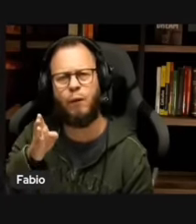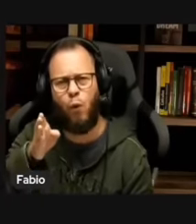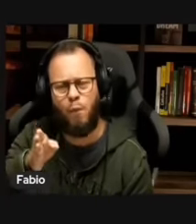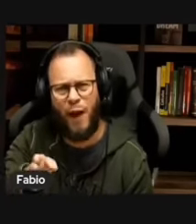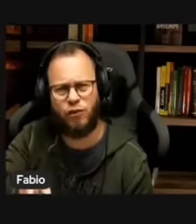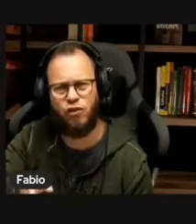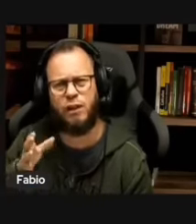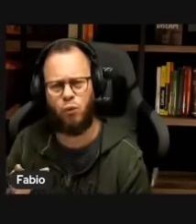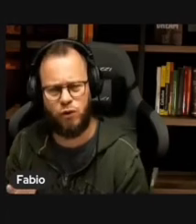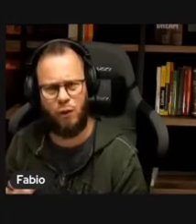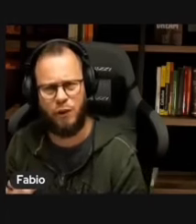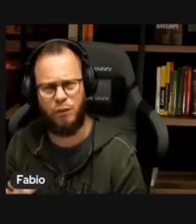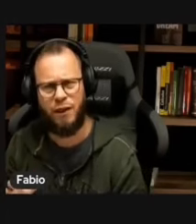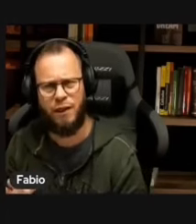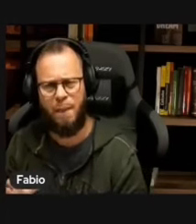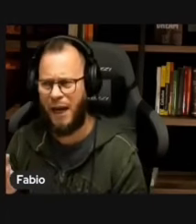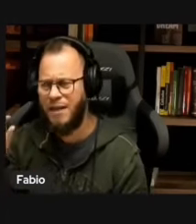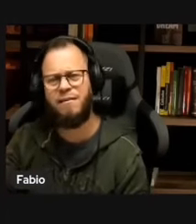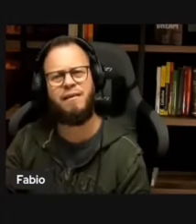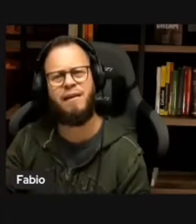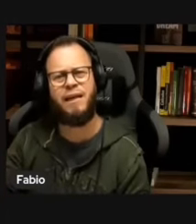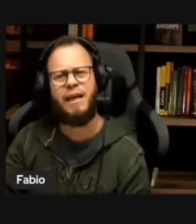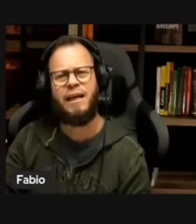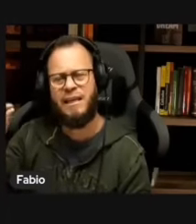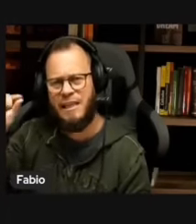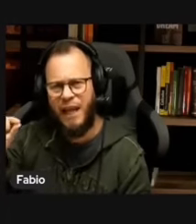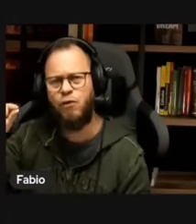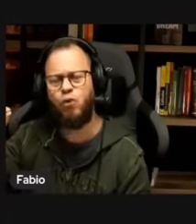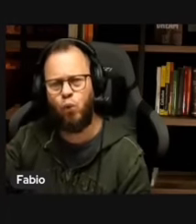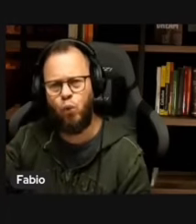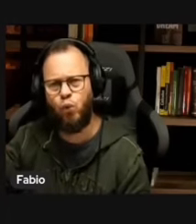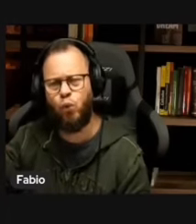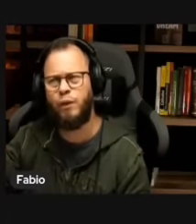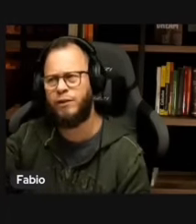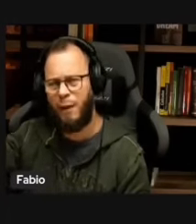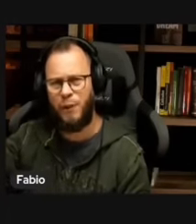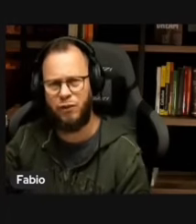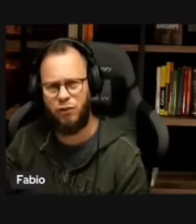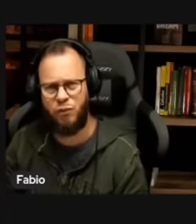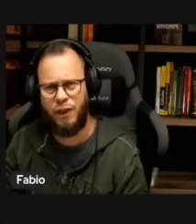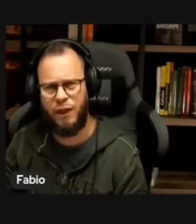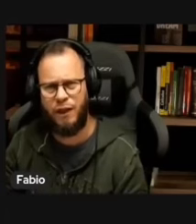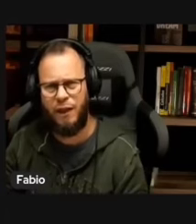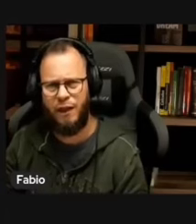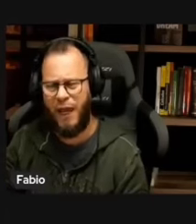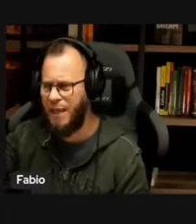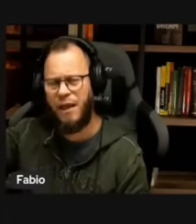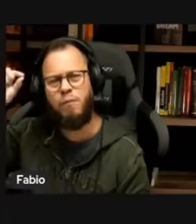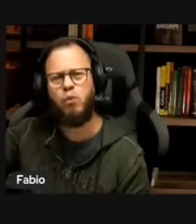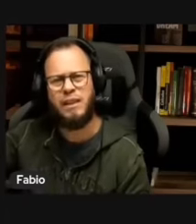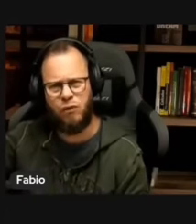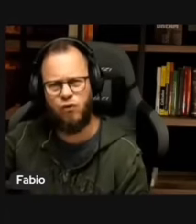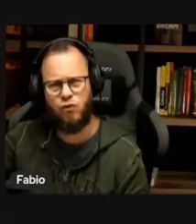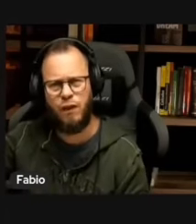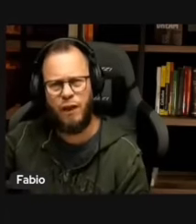concorda, compartilhe com o seu amigo. Para entender que nem tudo está perdido. Ele tem